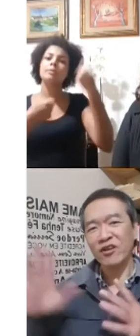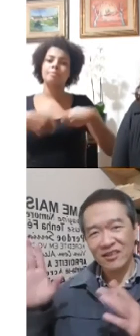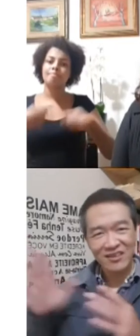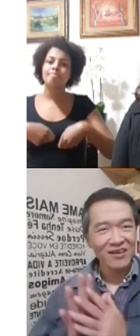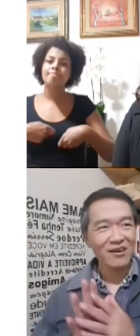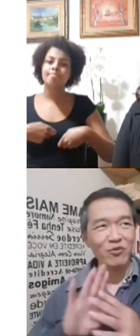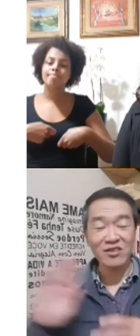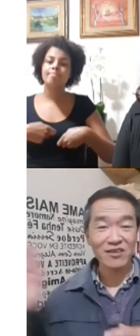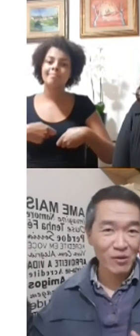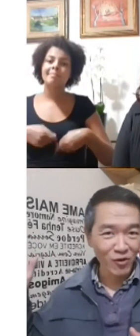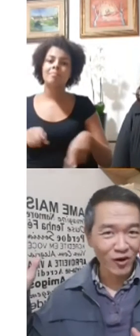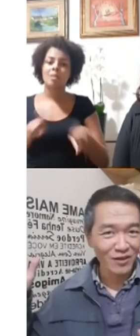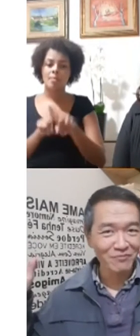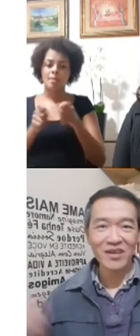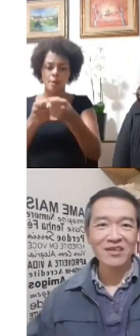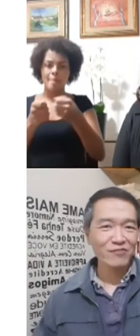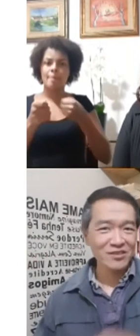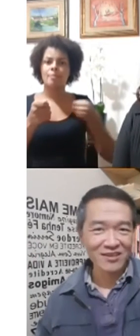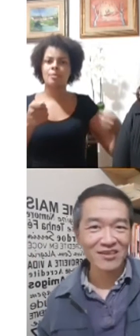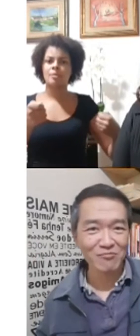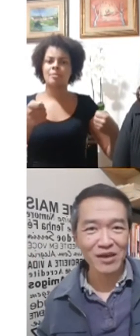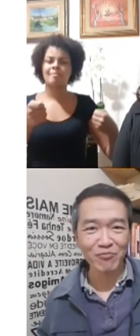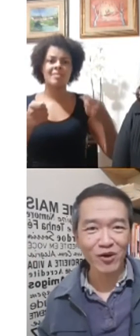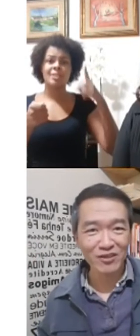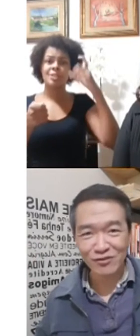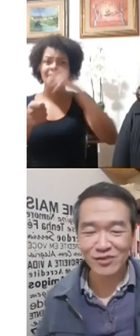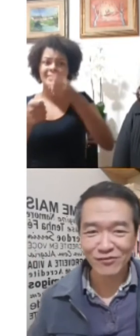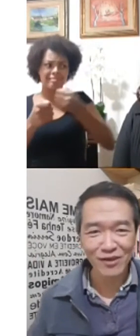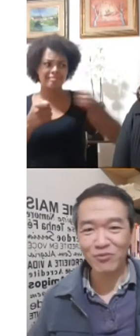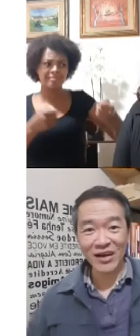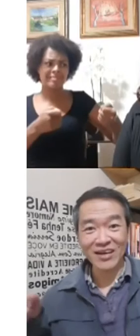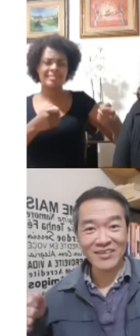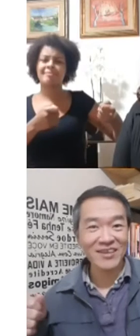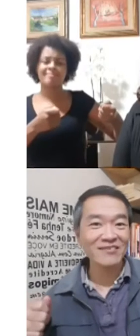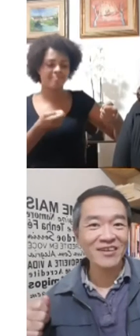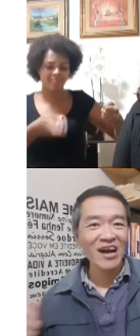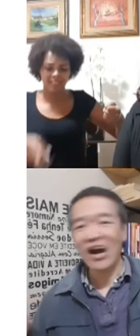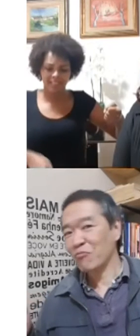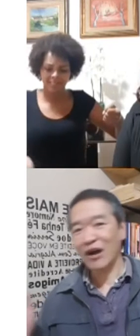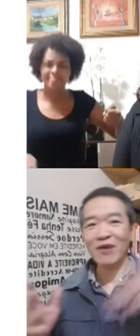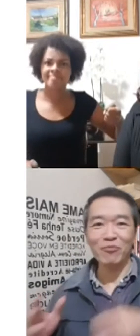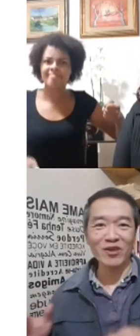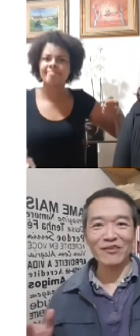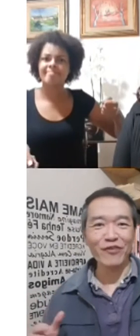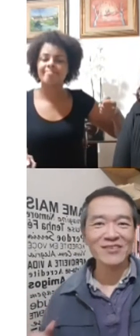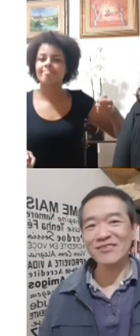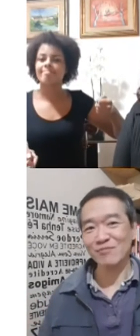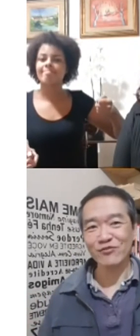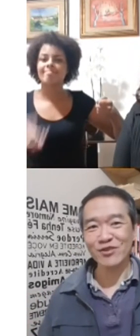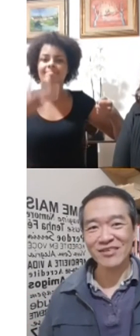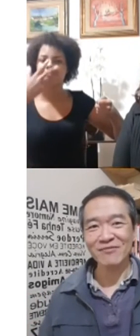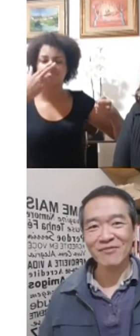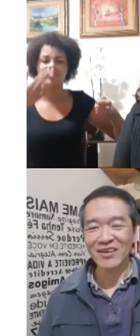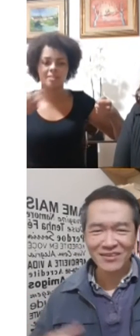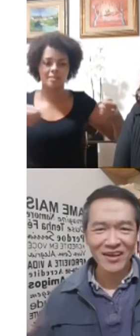a porta, né? A porta tem uma mola. Então você tenta abrir a porta, quando você vai empurrar a cadeira, a porta fecha em